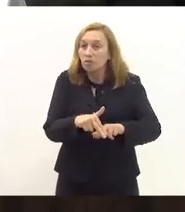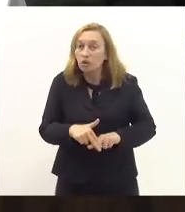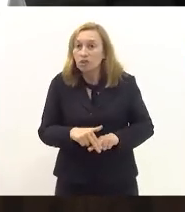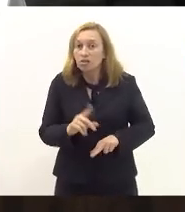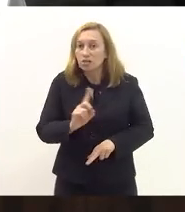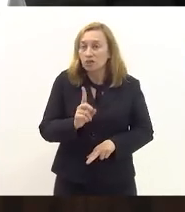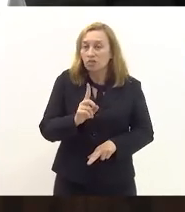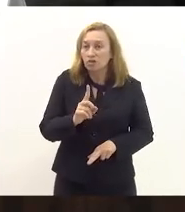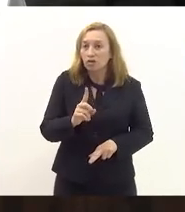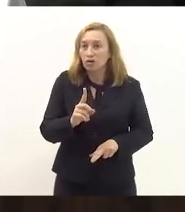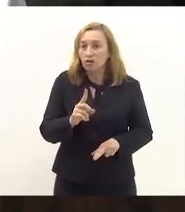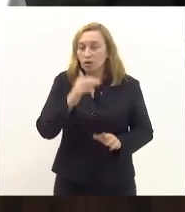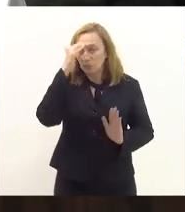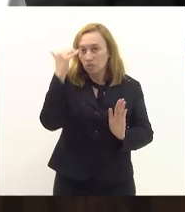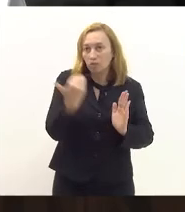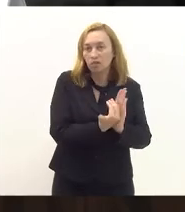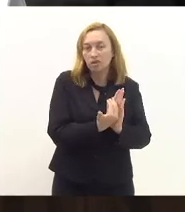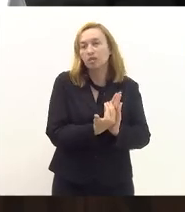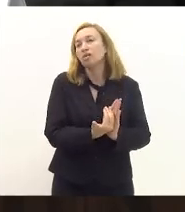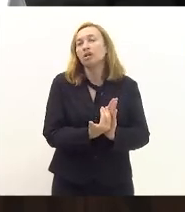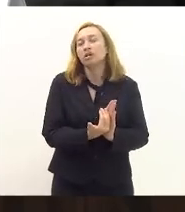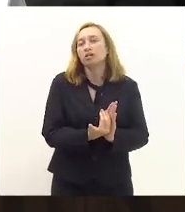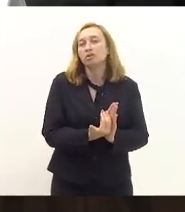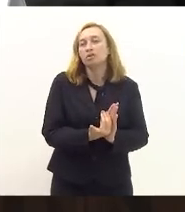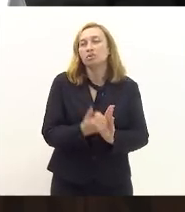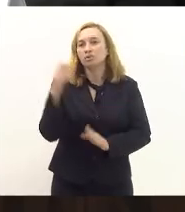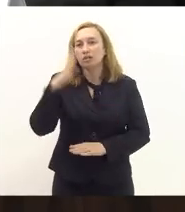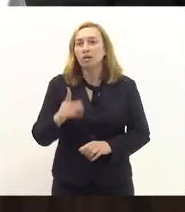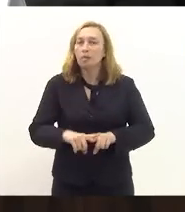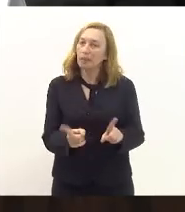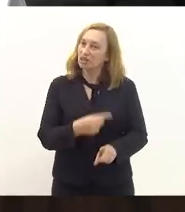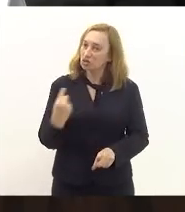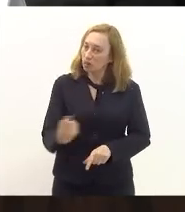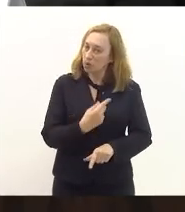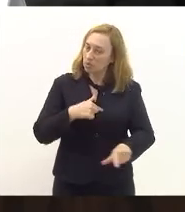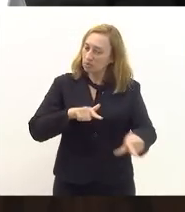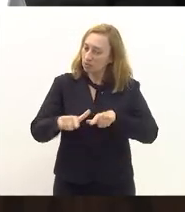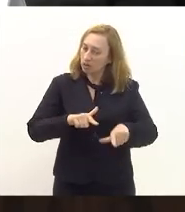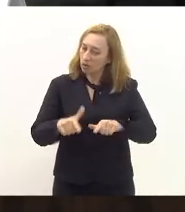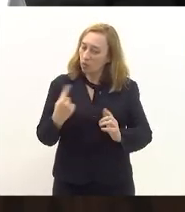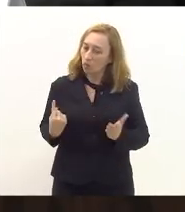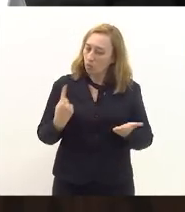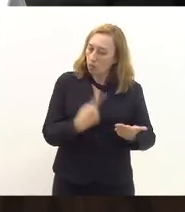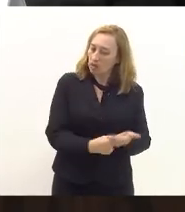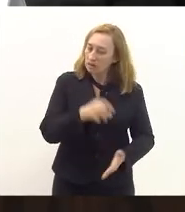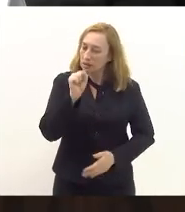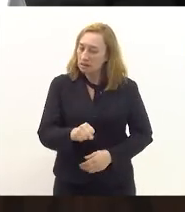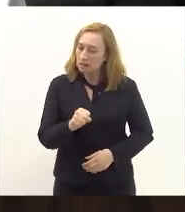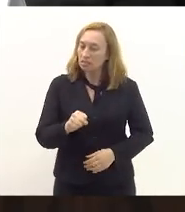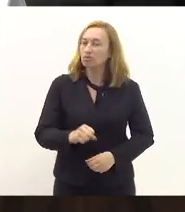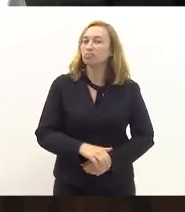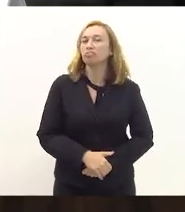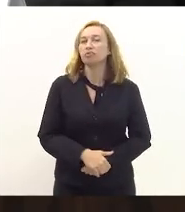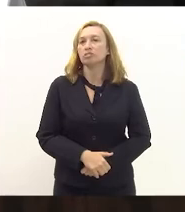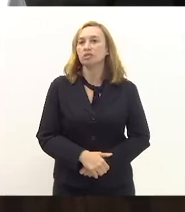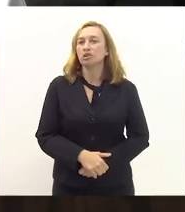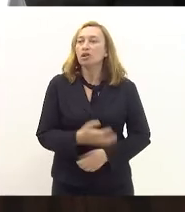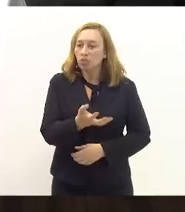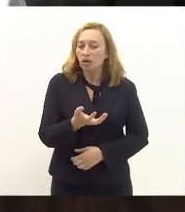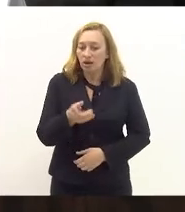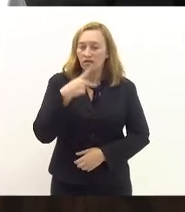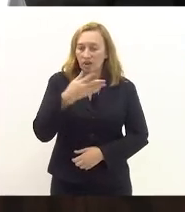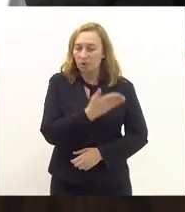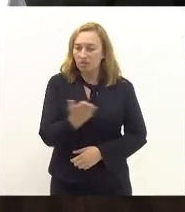foi consagrado ainda no Brasil. Mas nós, trabalhistas, temos que ter esse compromisso de vida. E eu quero dizer